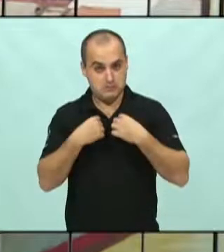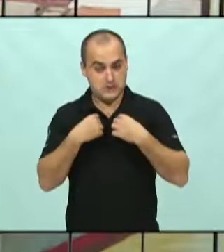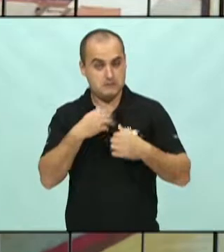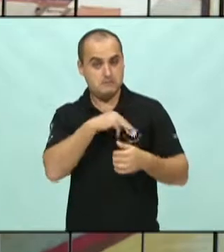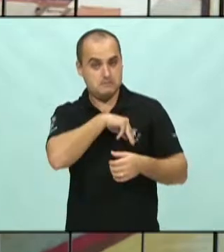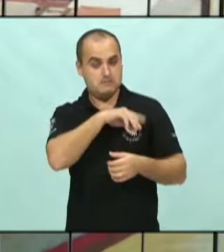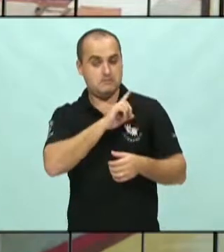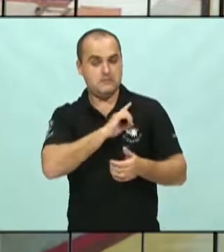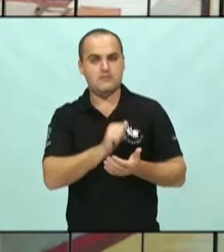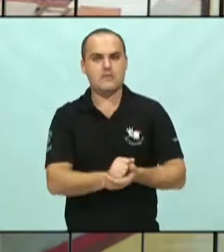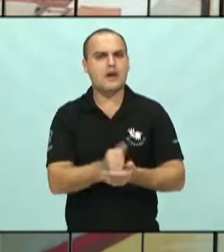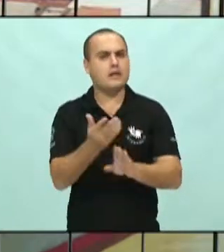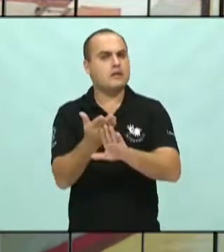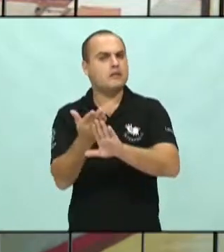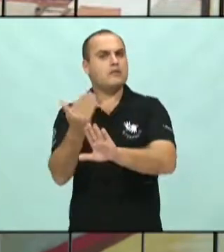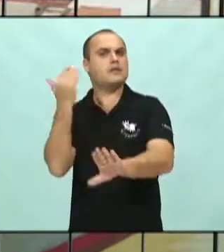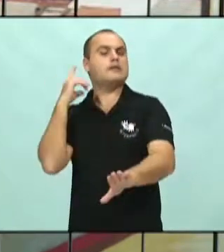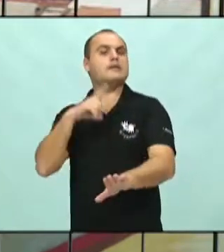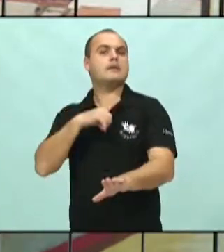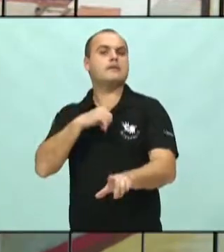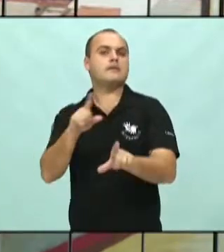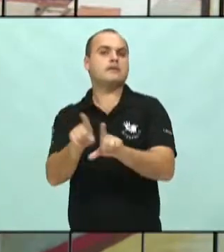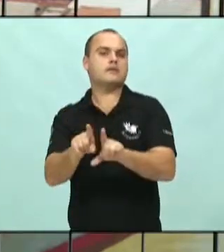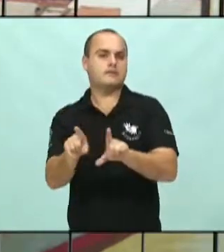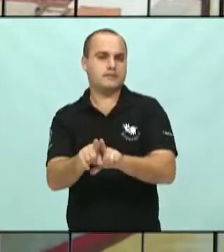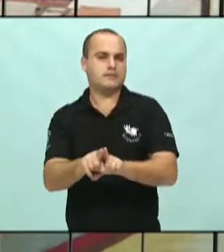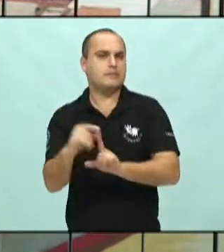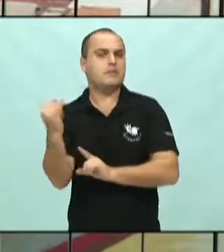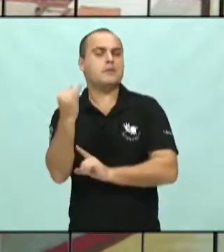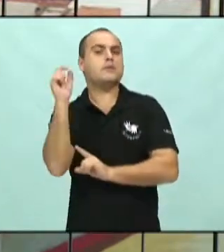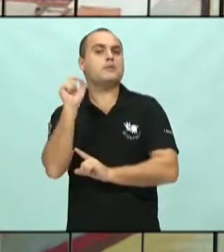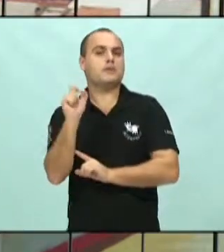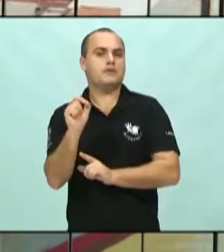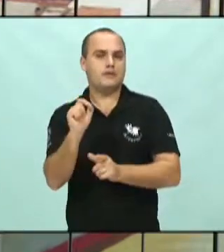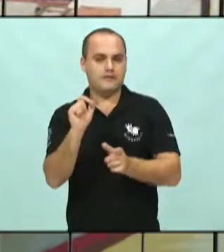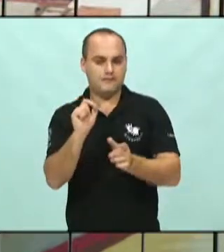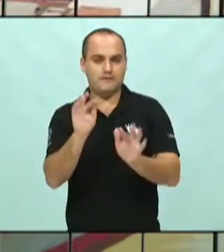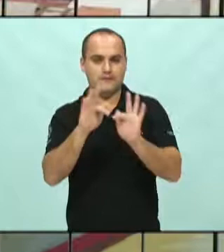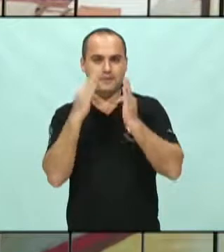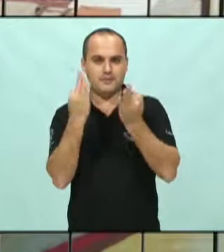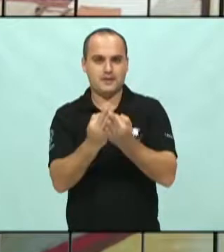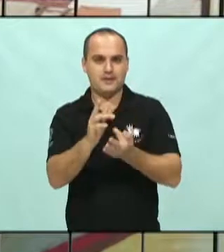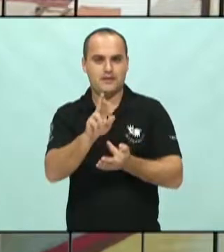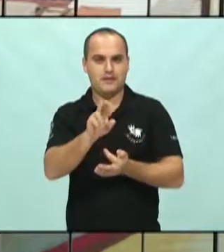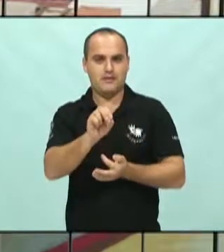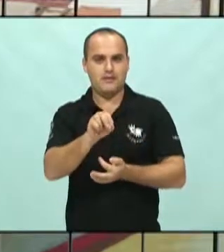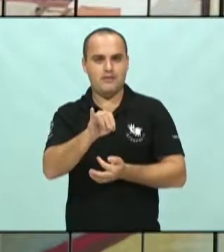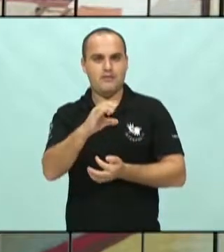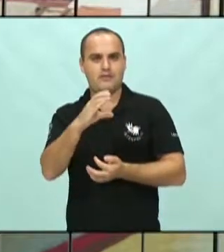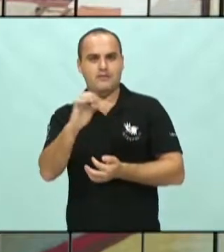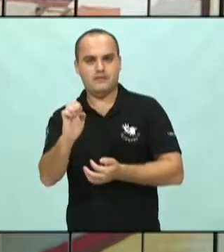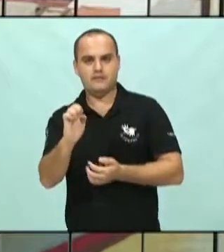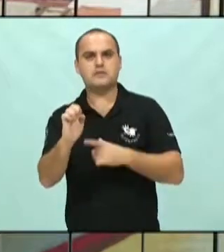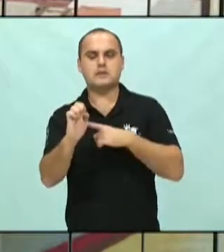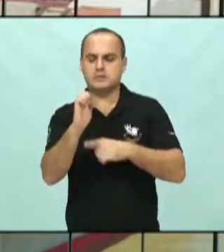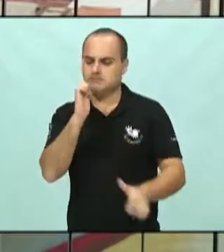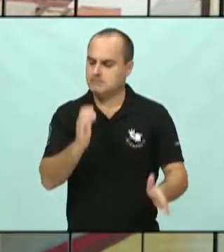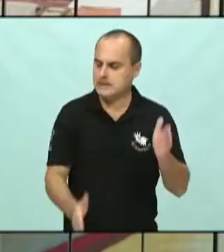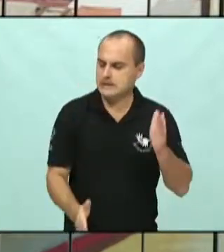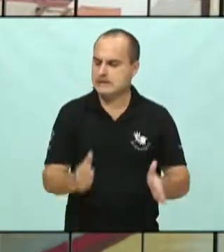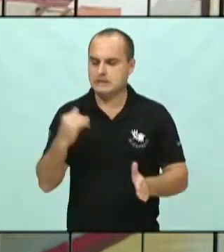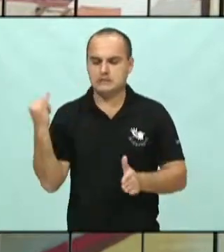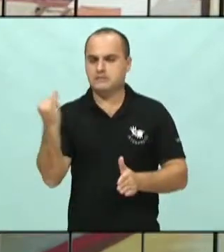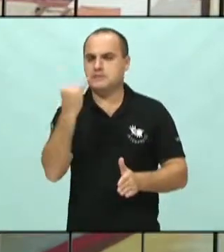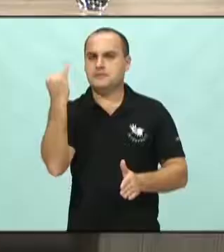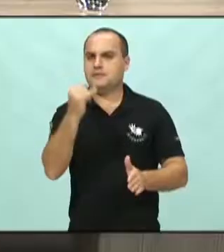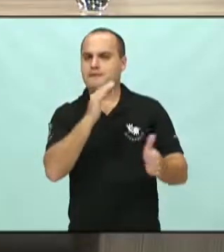Então, e no passado tivemos também, é interessante ressaltar, a família Royce, que tinha atletas excepcionais, que eles jogavam